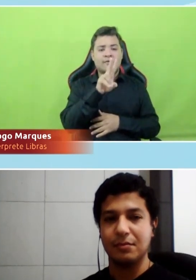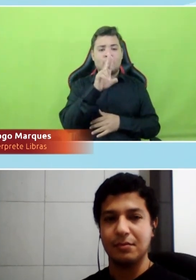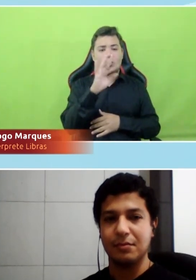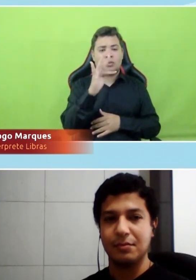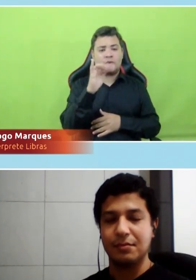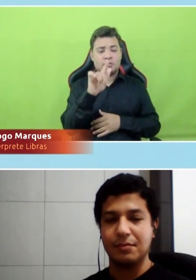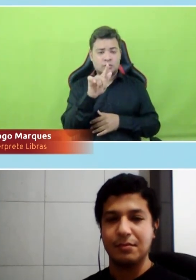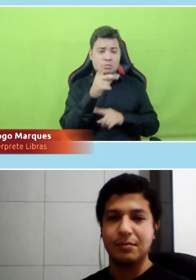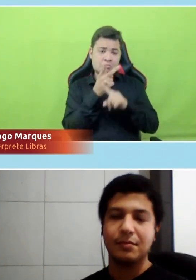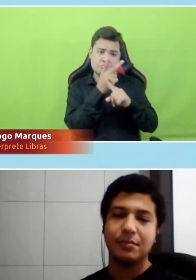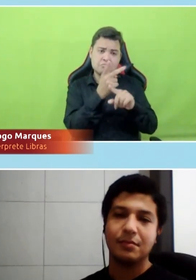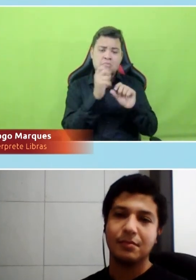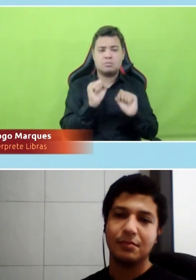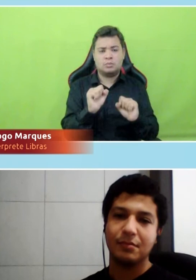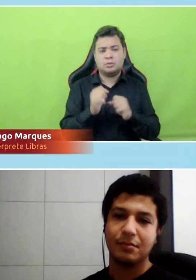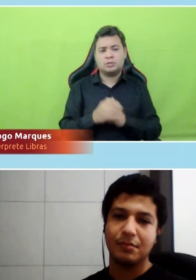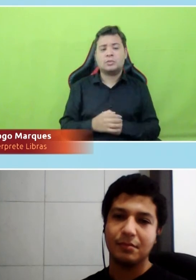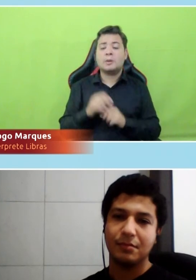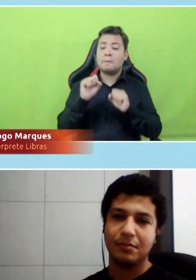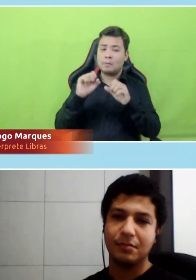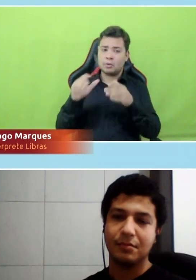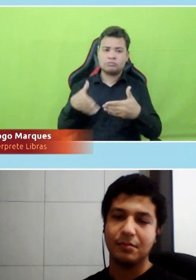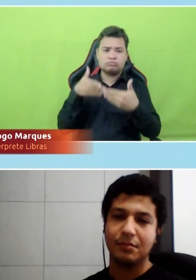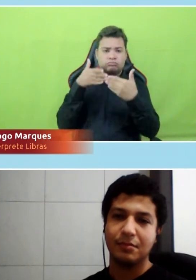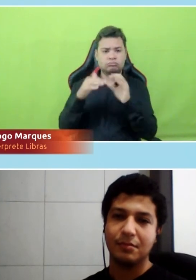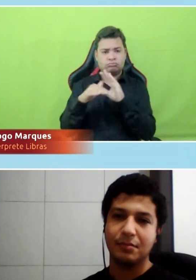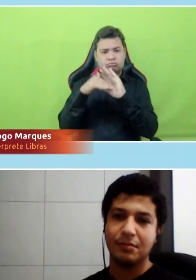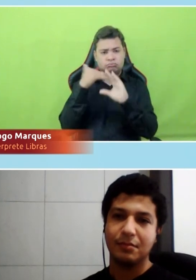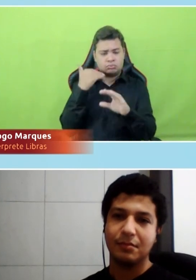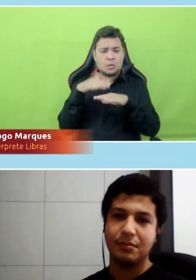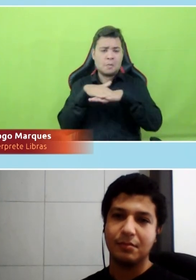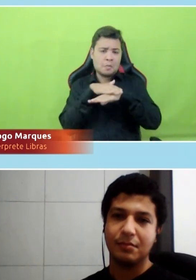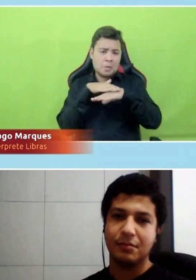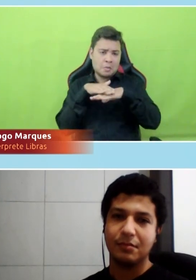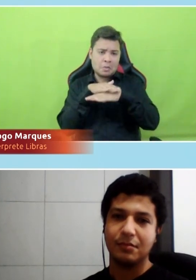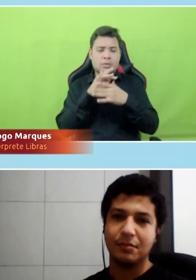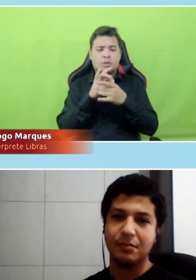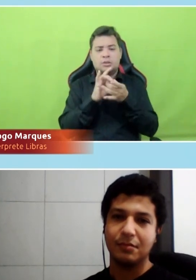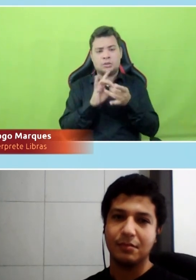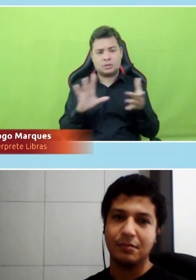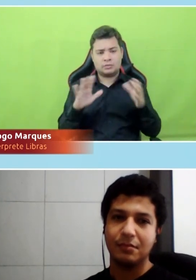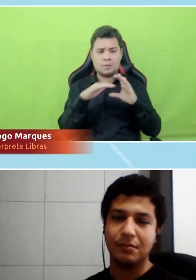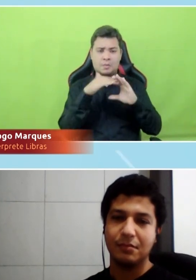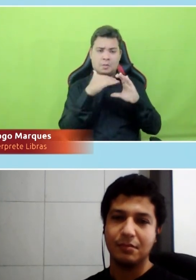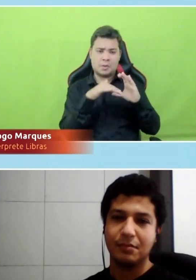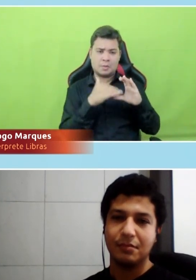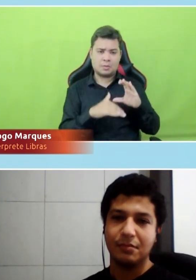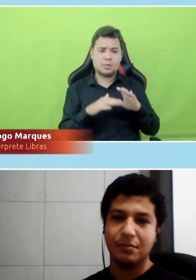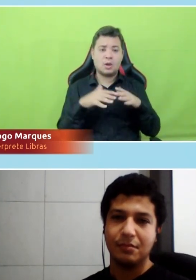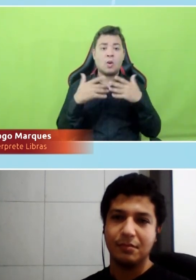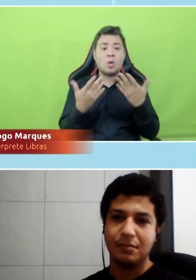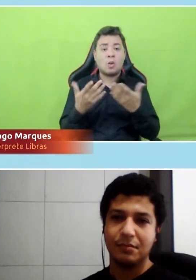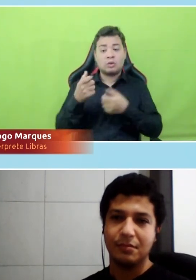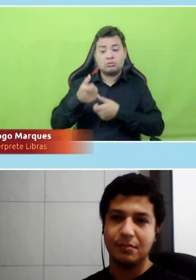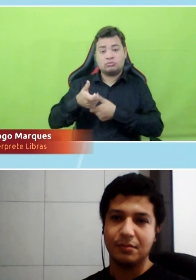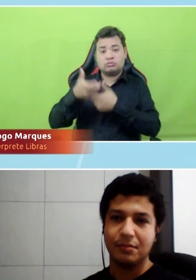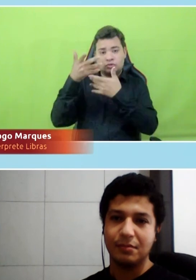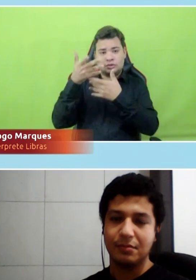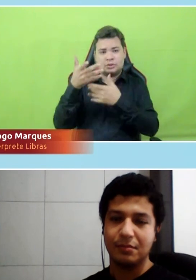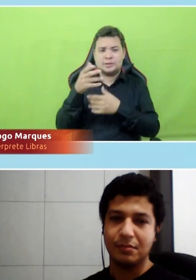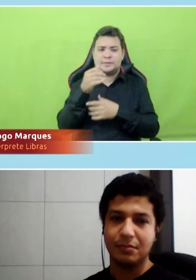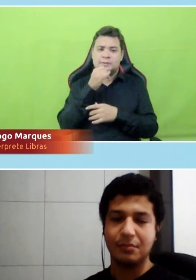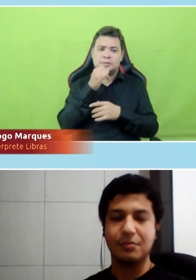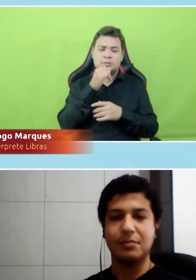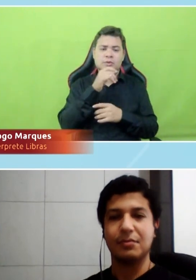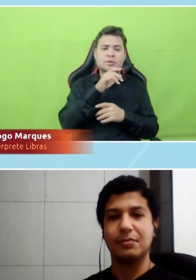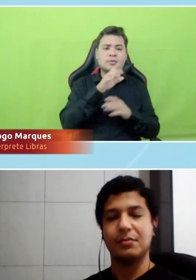Você pode mandar a sua mensagem direta para conversar conosco, ou então mandar também uma mensagem no chat da transmissão do Facebook e